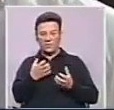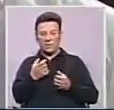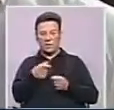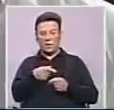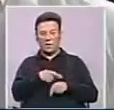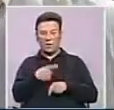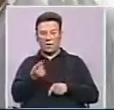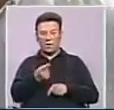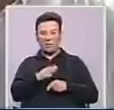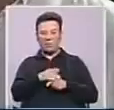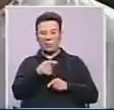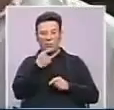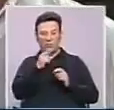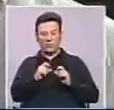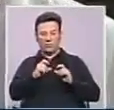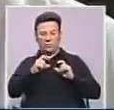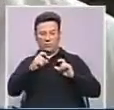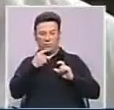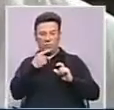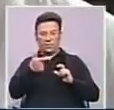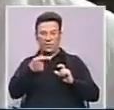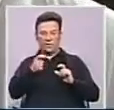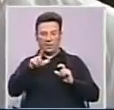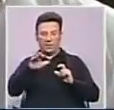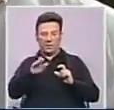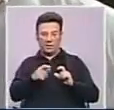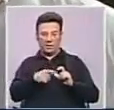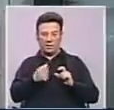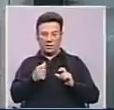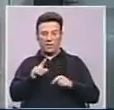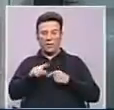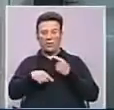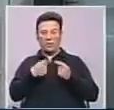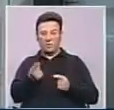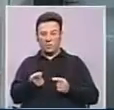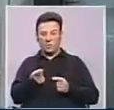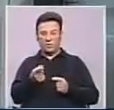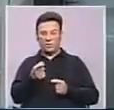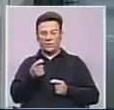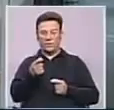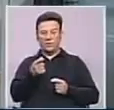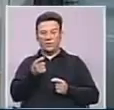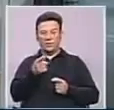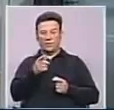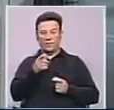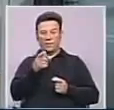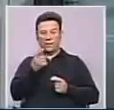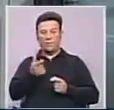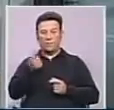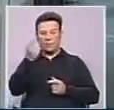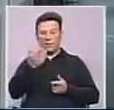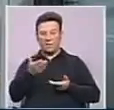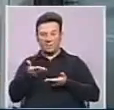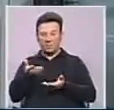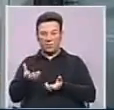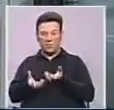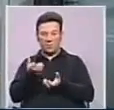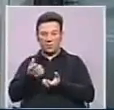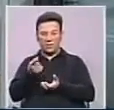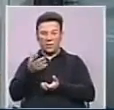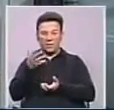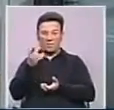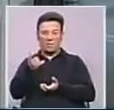atendendo à espessura, à elevada espessura da telha. Depois sofre uma primeira cozura a cerca de